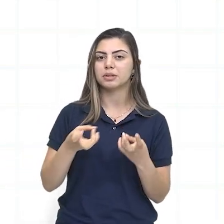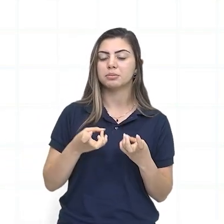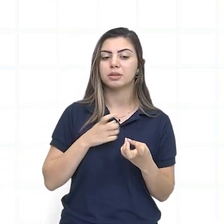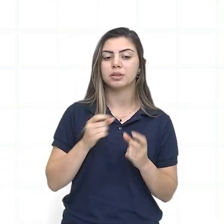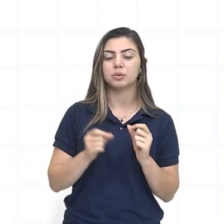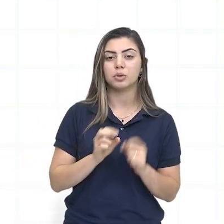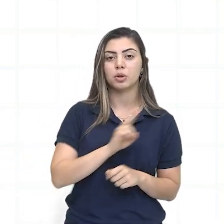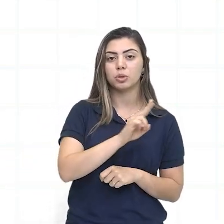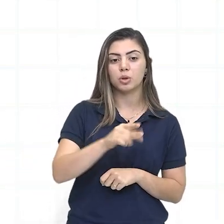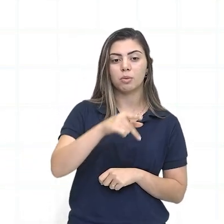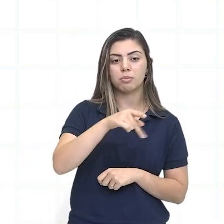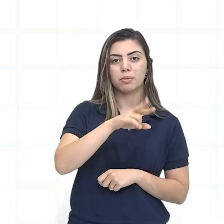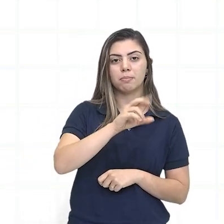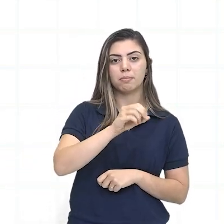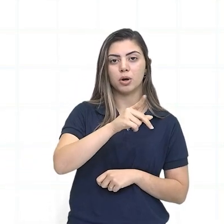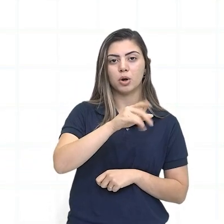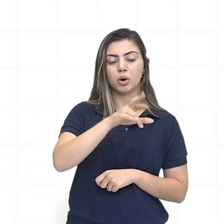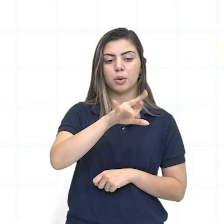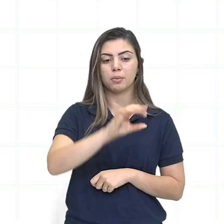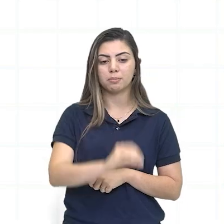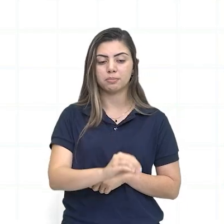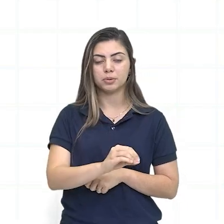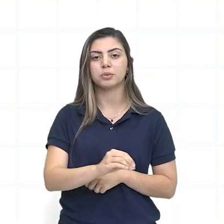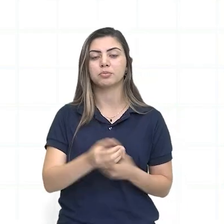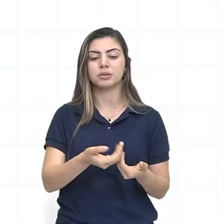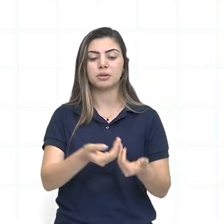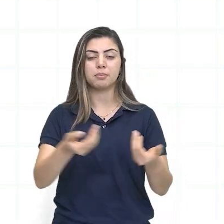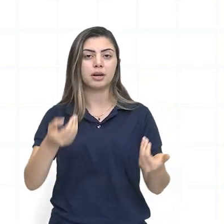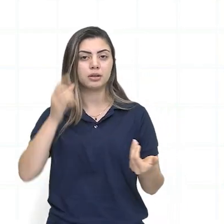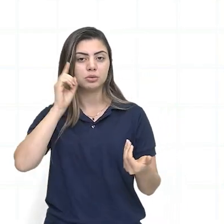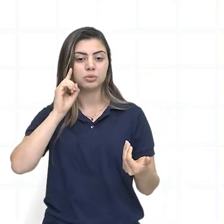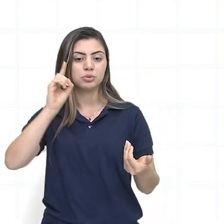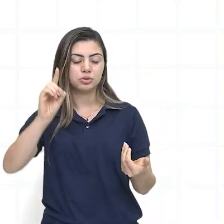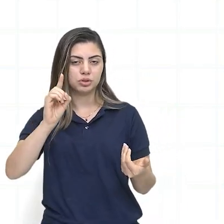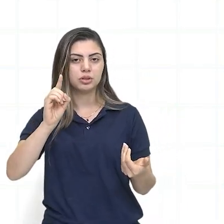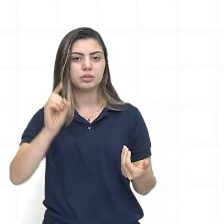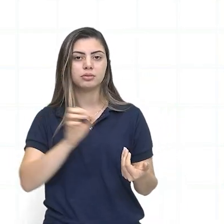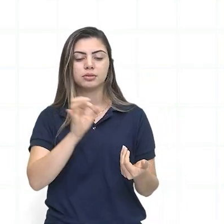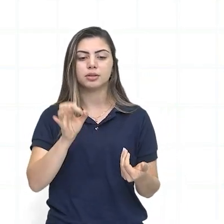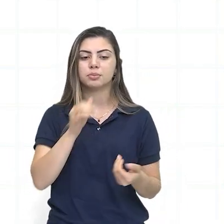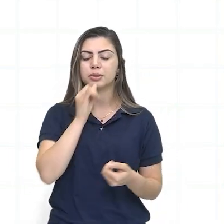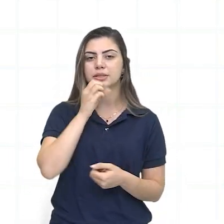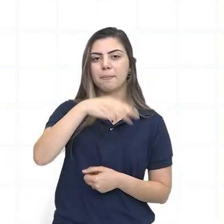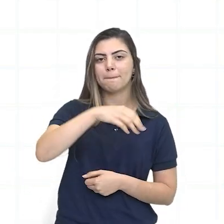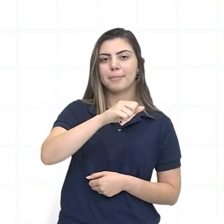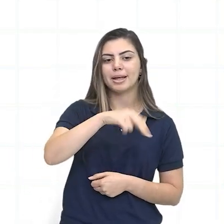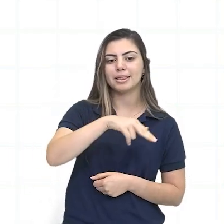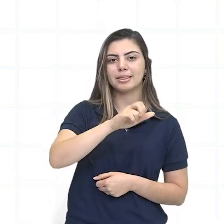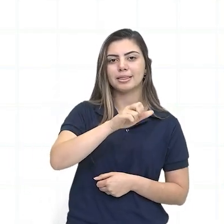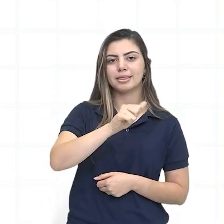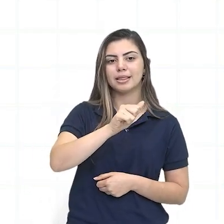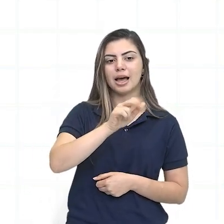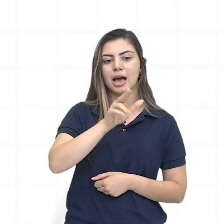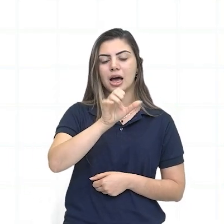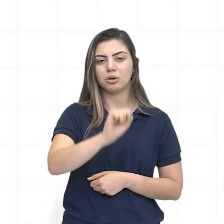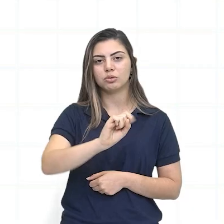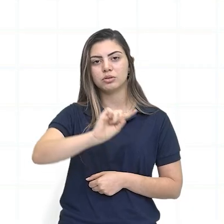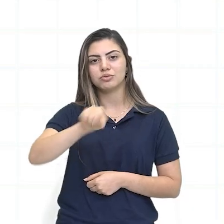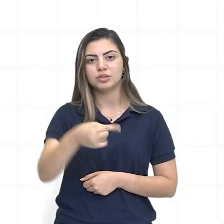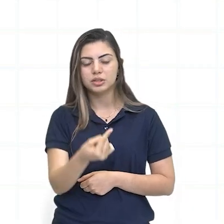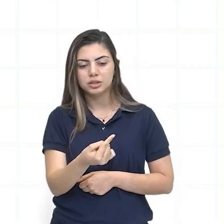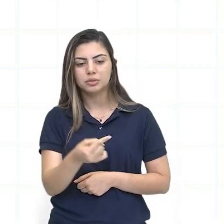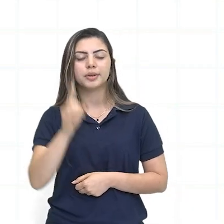de lugar, o topônimo, se logo após eu tiver a data. Então, Manaus, vírgula, tal